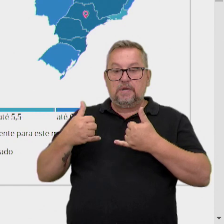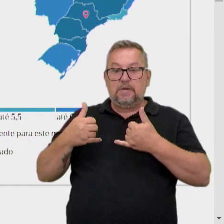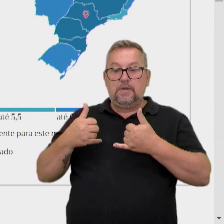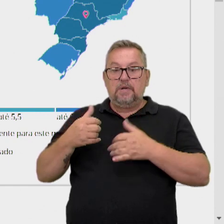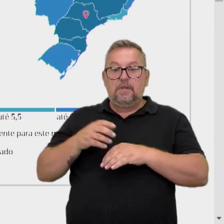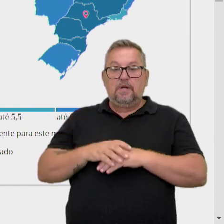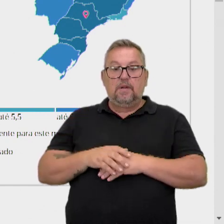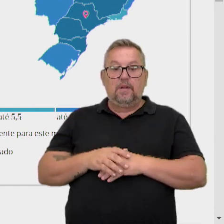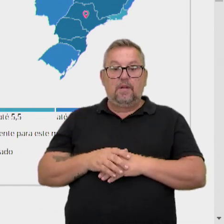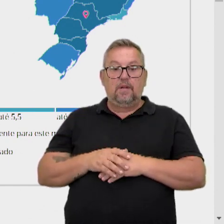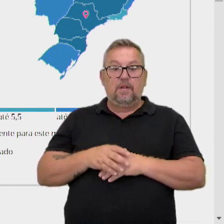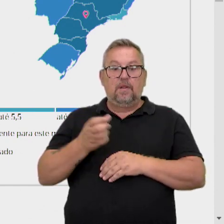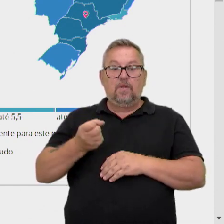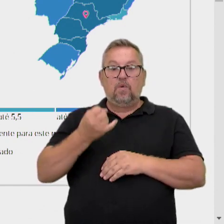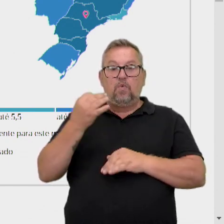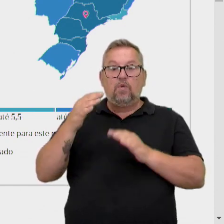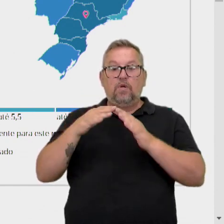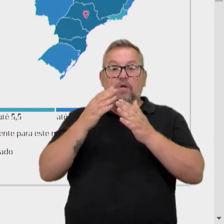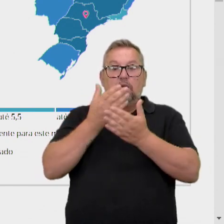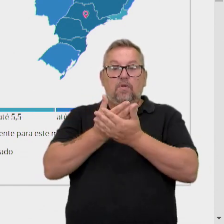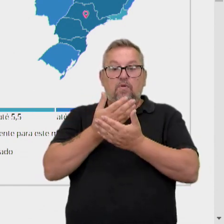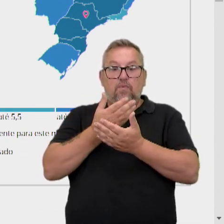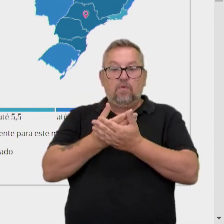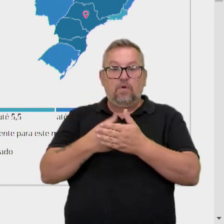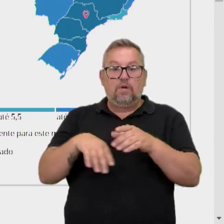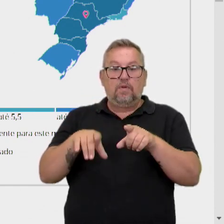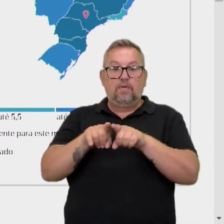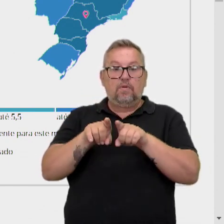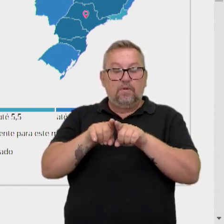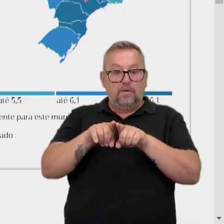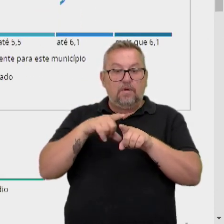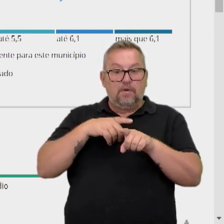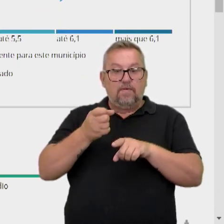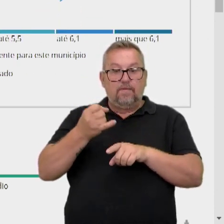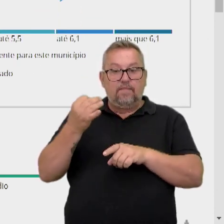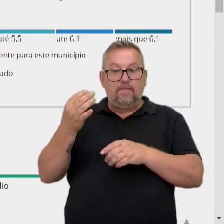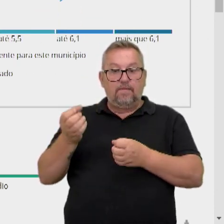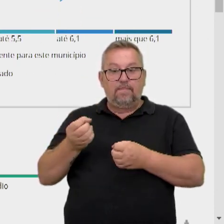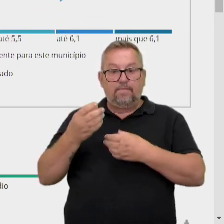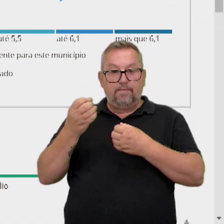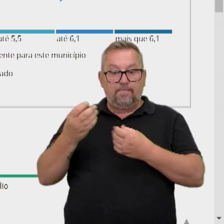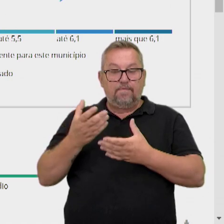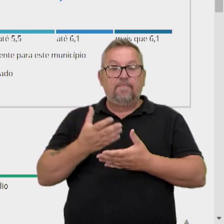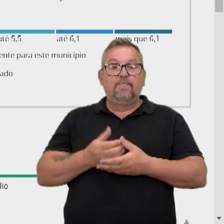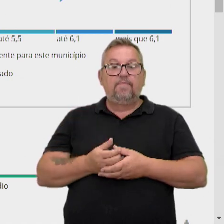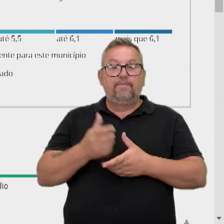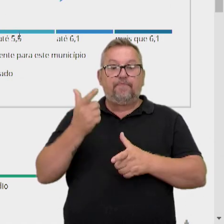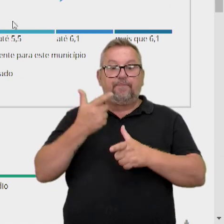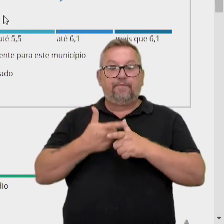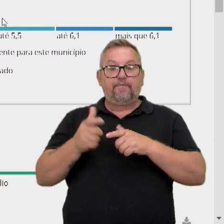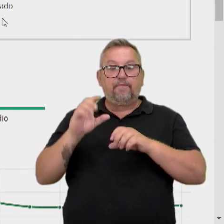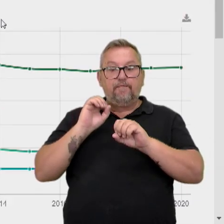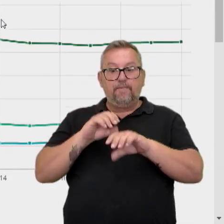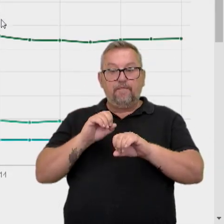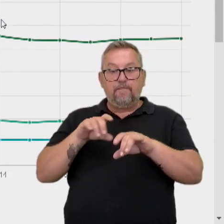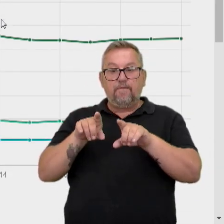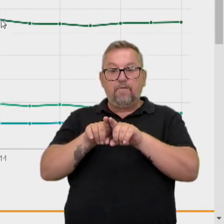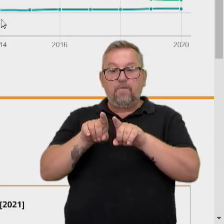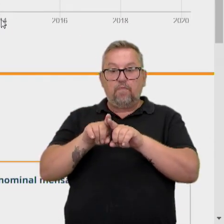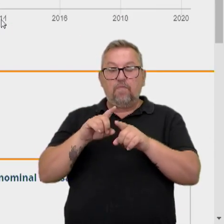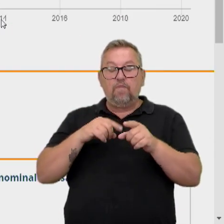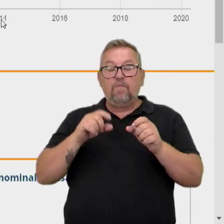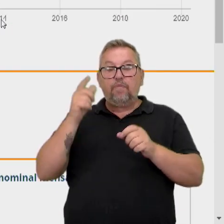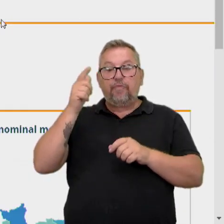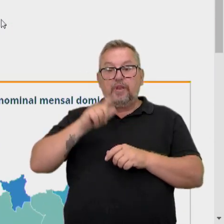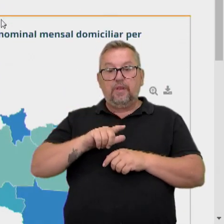números de estabelecimento de ensino, né, tem várias informações aqui também sobre a educação e aqui aparecendo